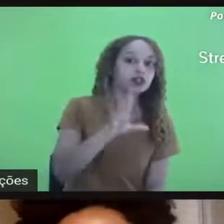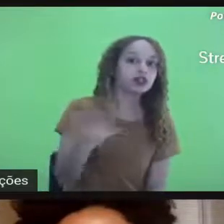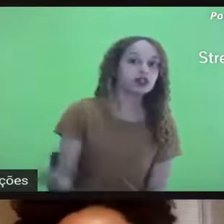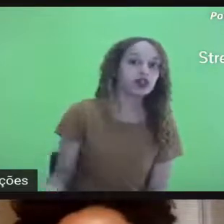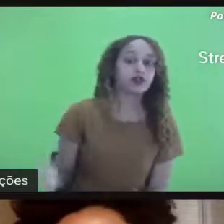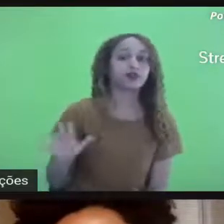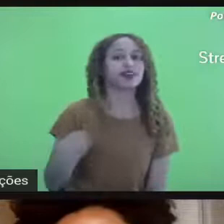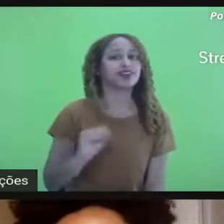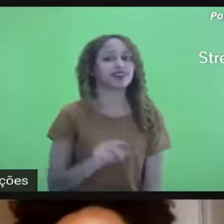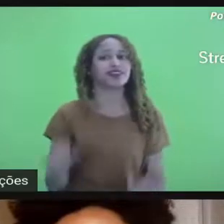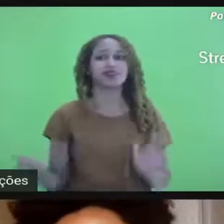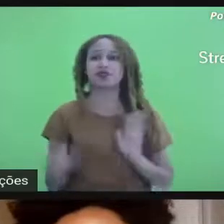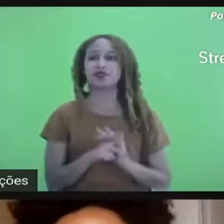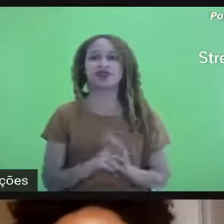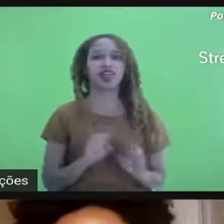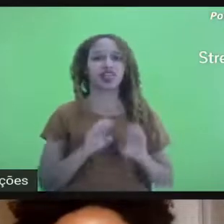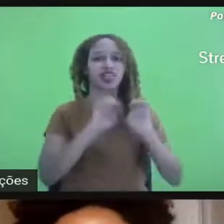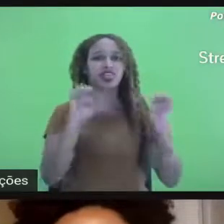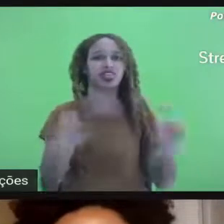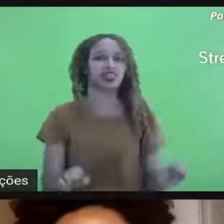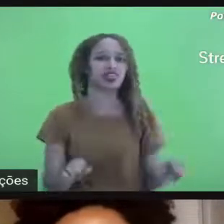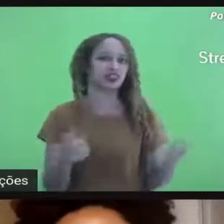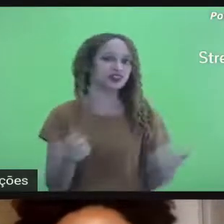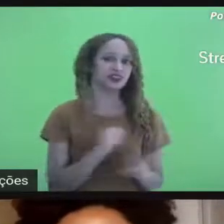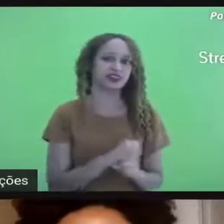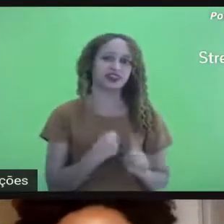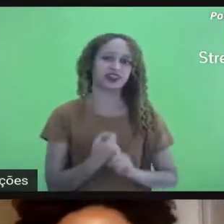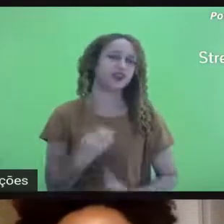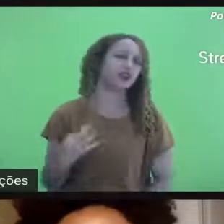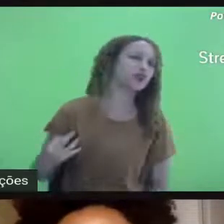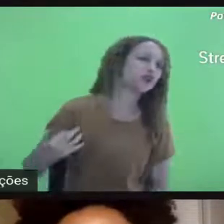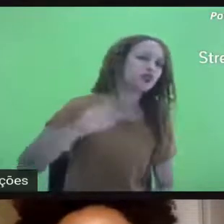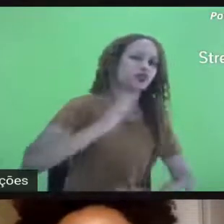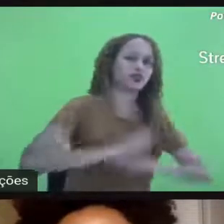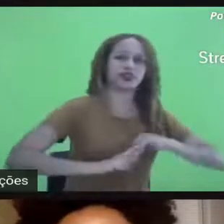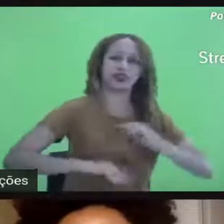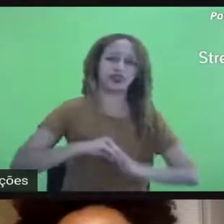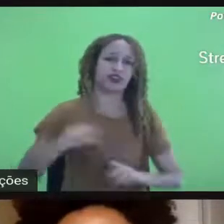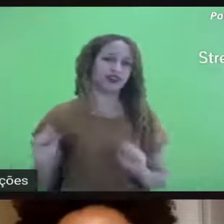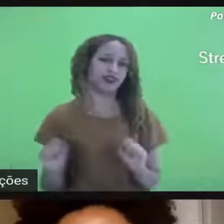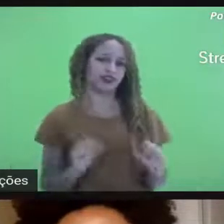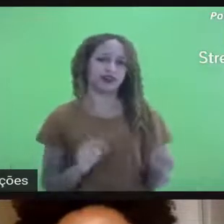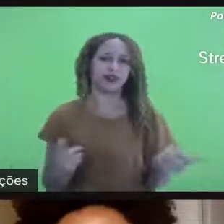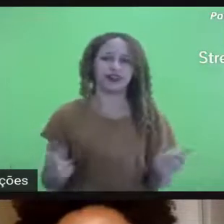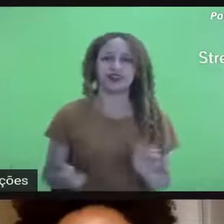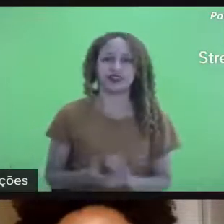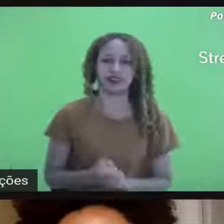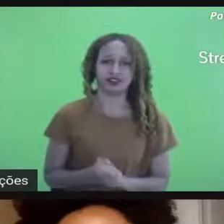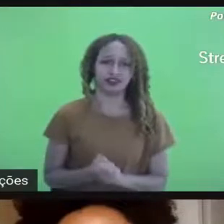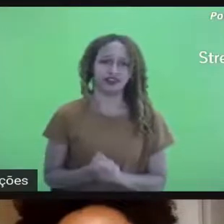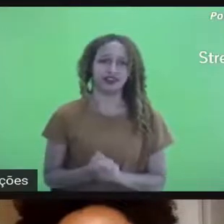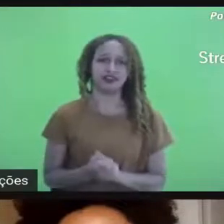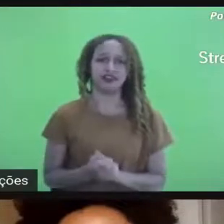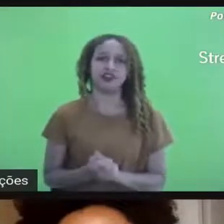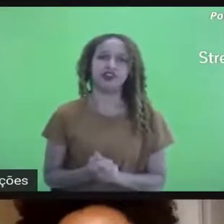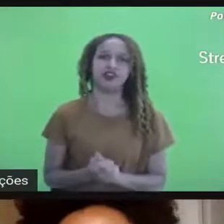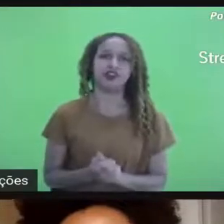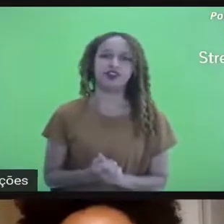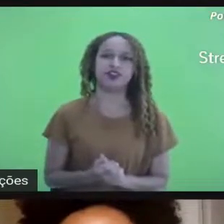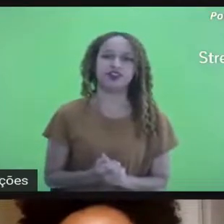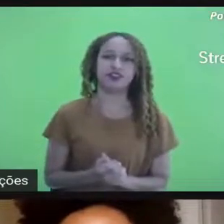da estruturação da nossa sociedade. Então, todas as profissões serão assim. Quando você ouve os filósofos, eles também têm esse